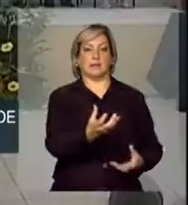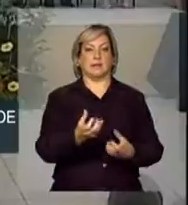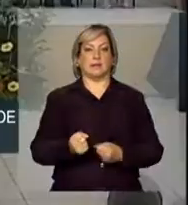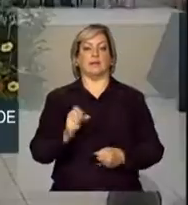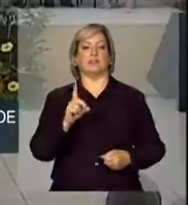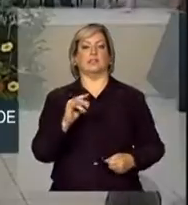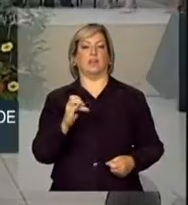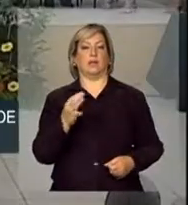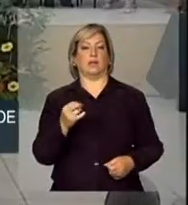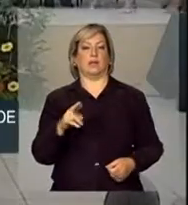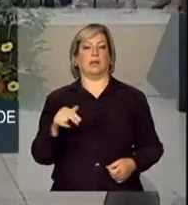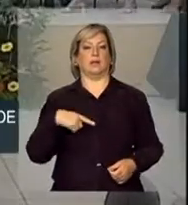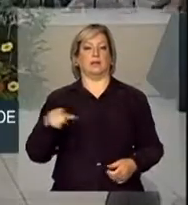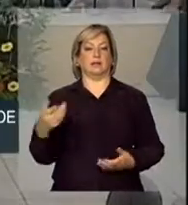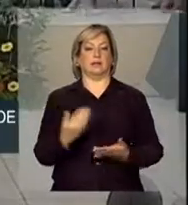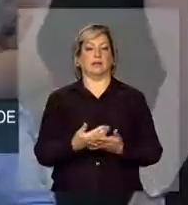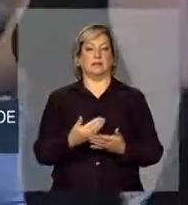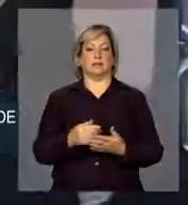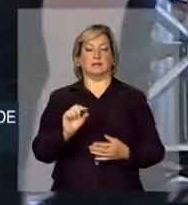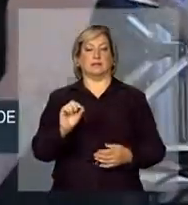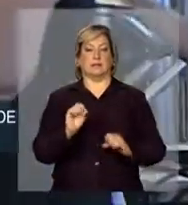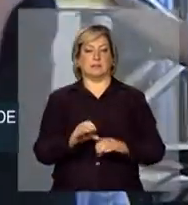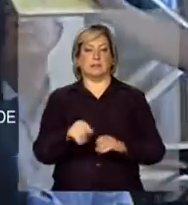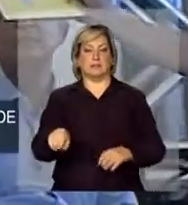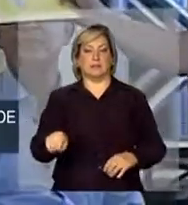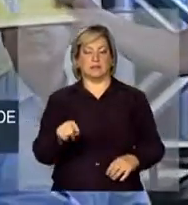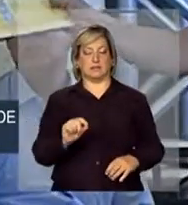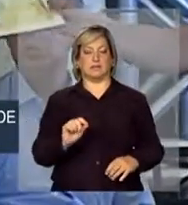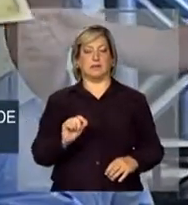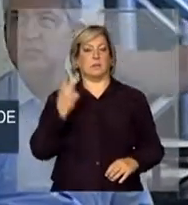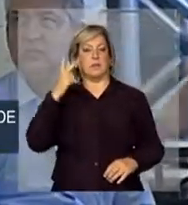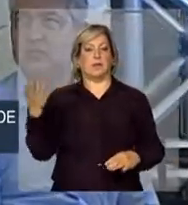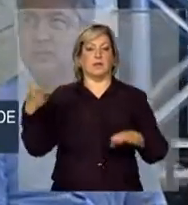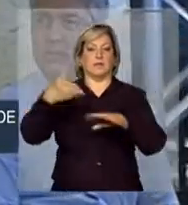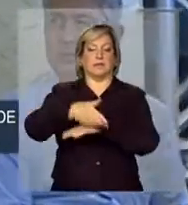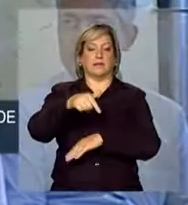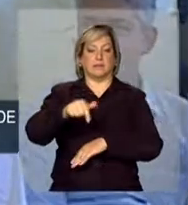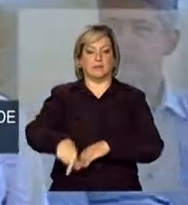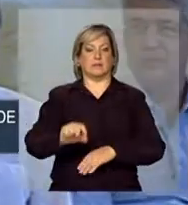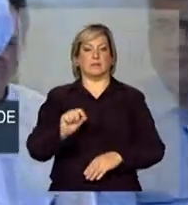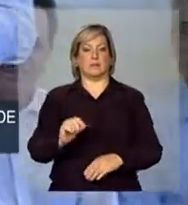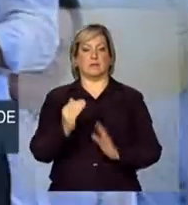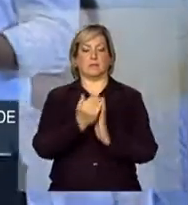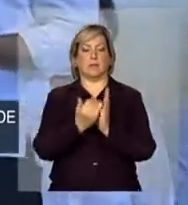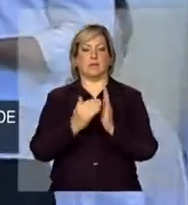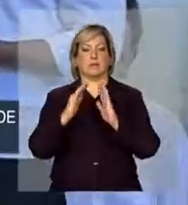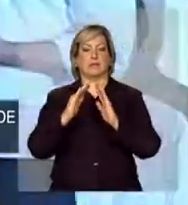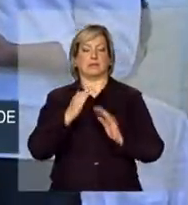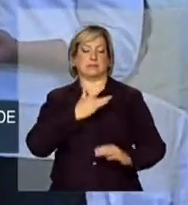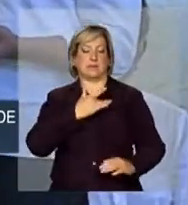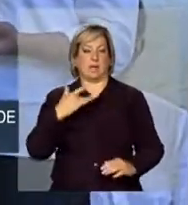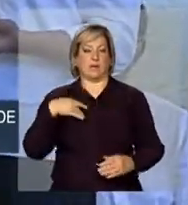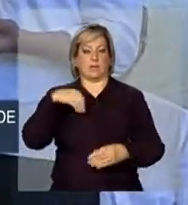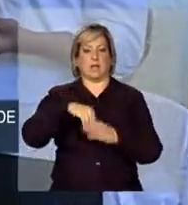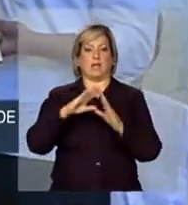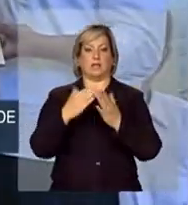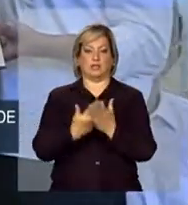diretor do centro de ensino fundamental 1 do Planalto pela participação no programa saúde na escola